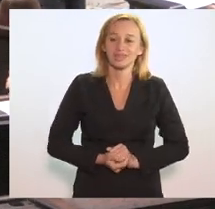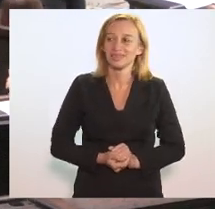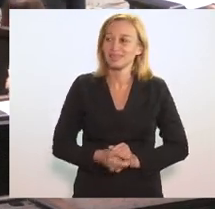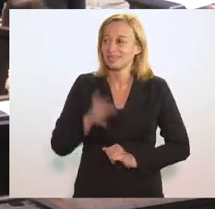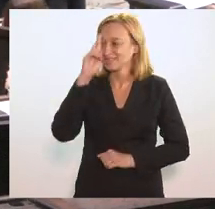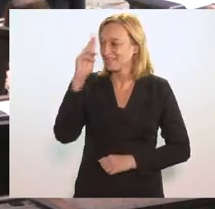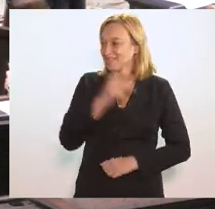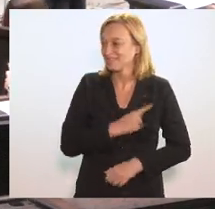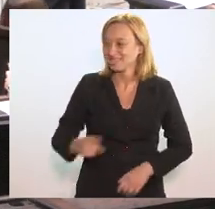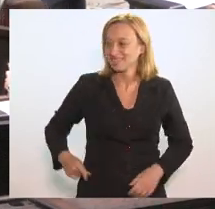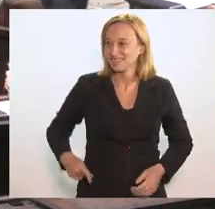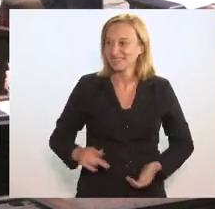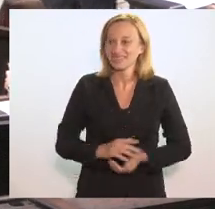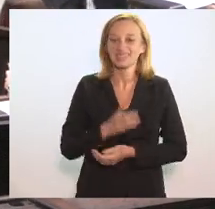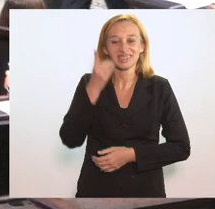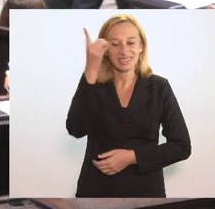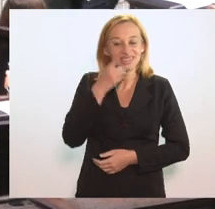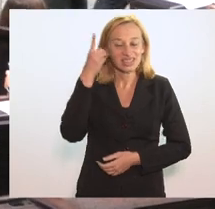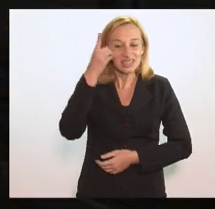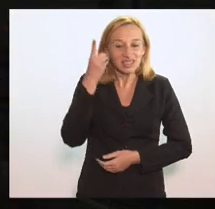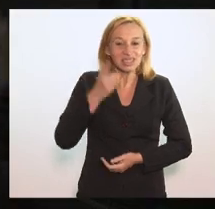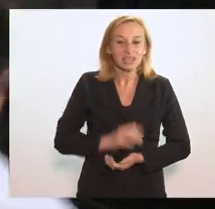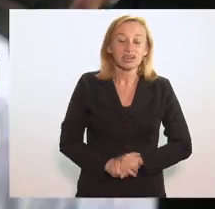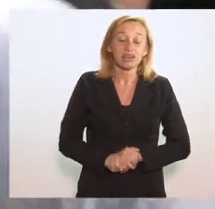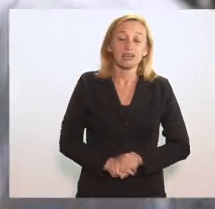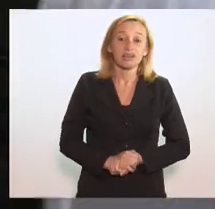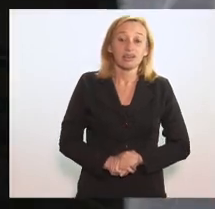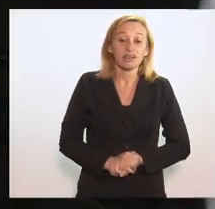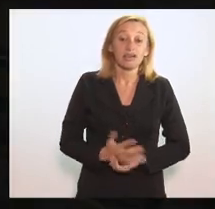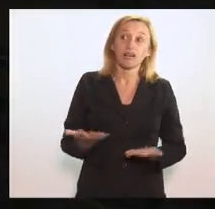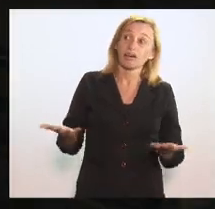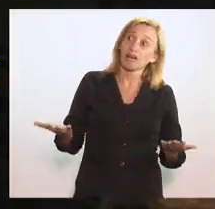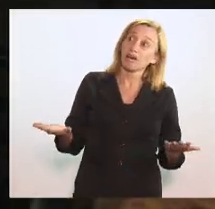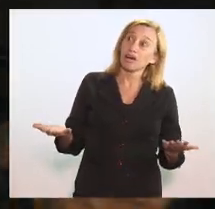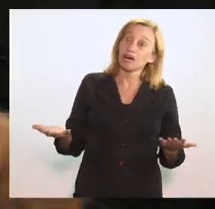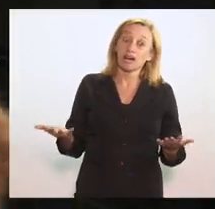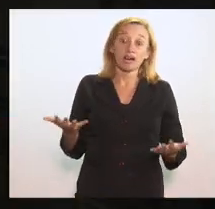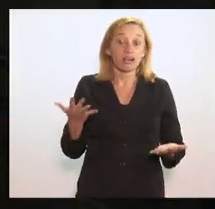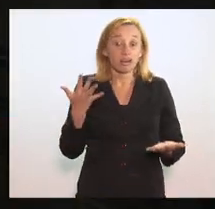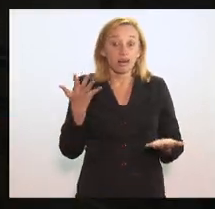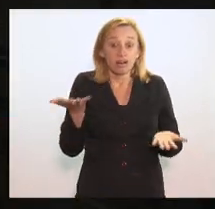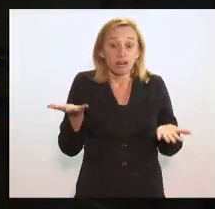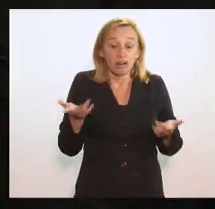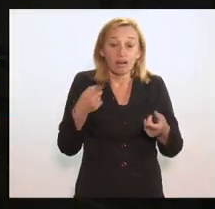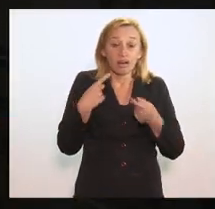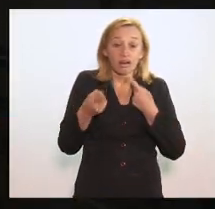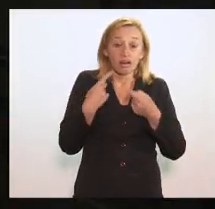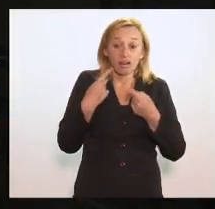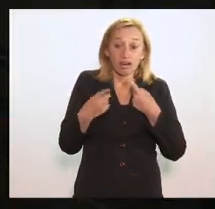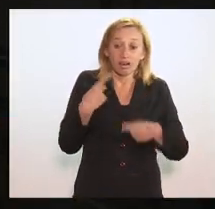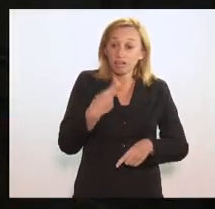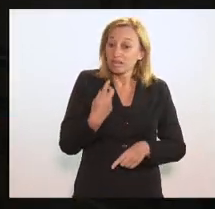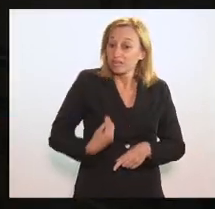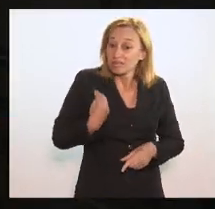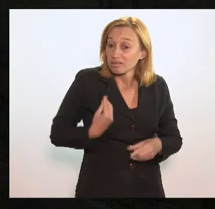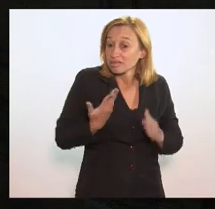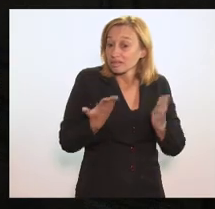Presidente, nobres deputados, eu realmente fico perplexo do nível de debate que a gente vê aqui nessa